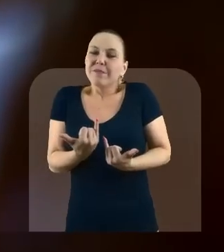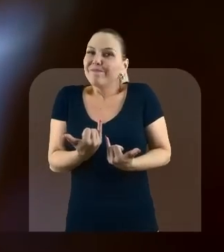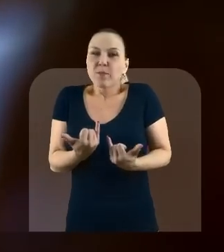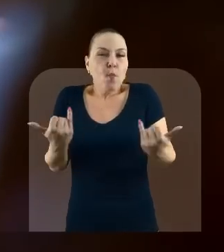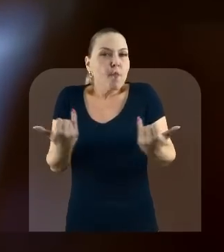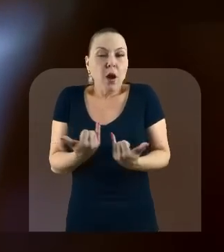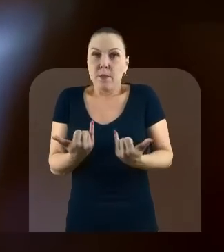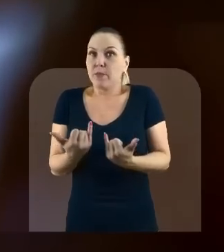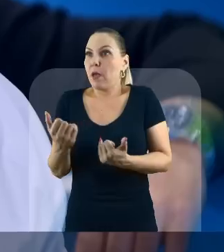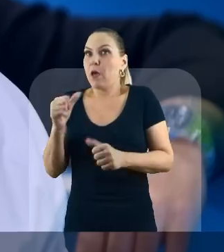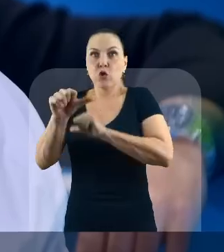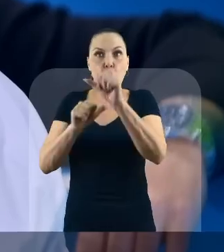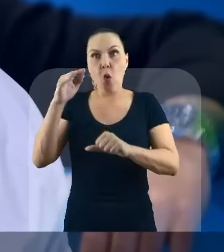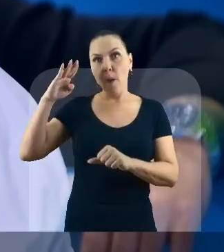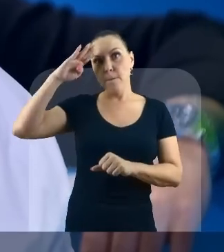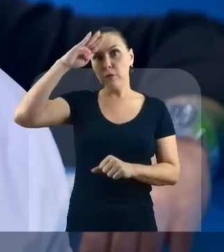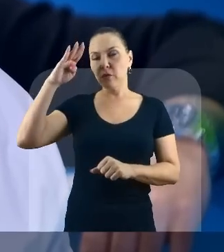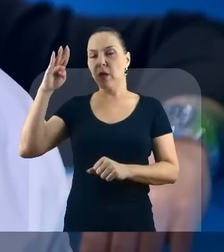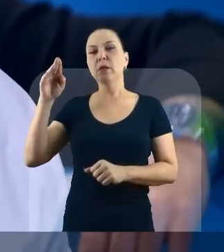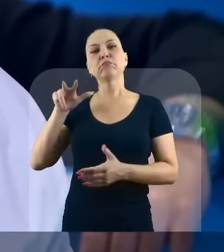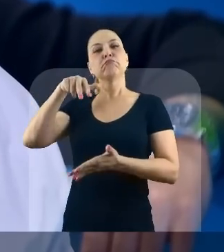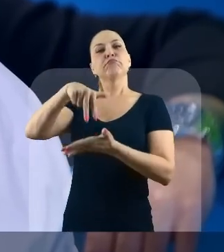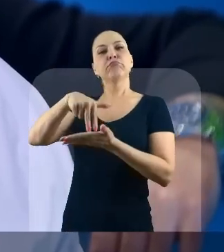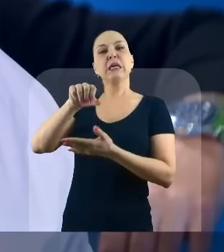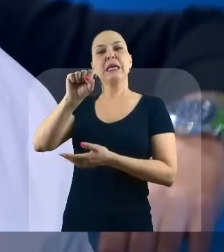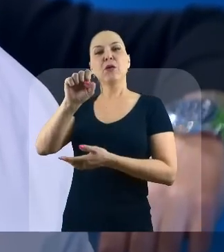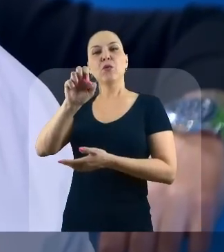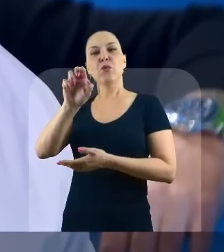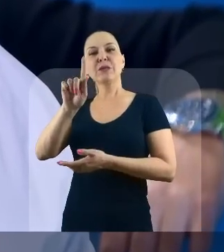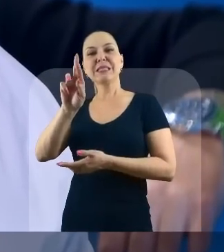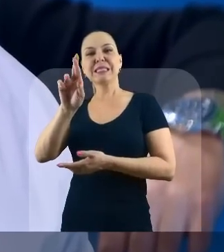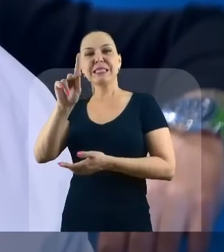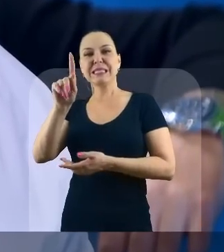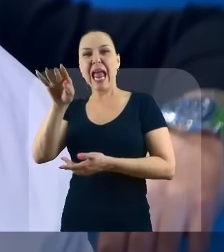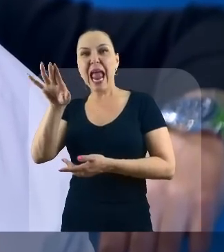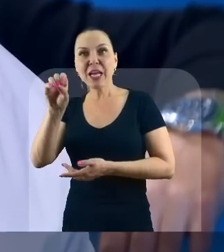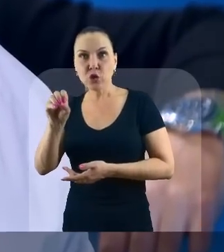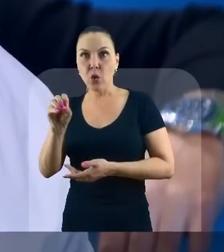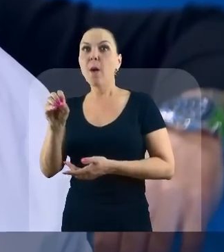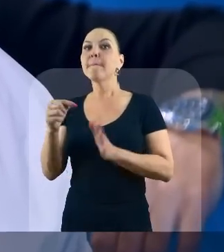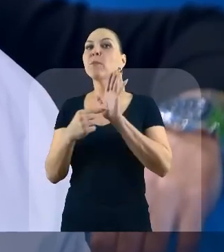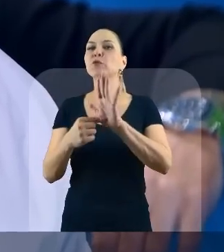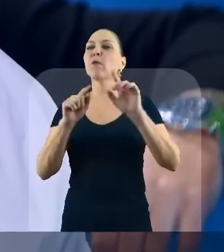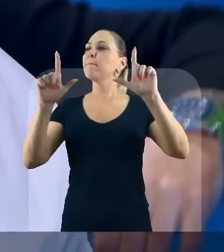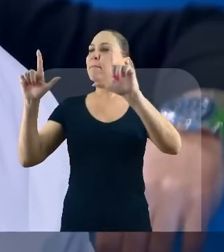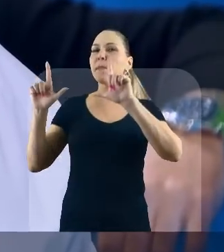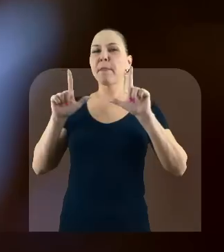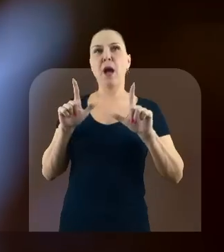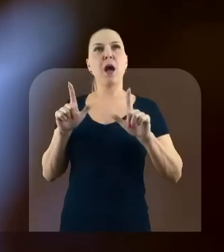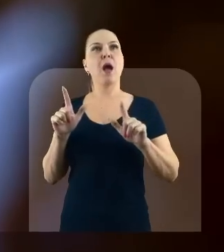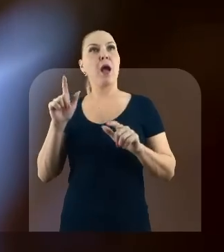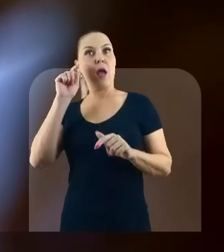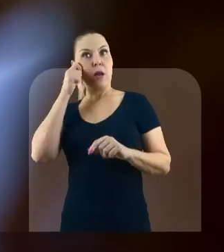Bolsonaro entrou e colocou o Sérgio Camargo lá para ficar na presidência, ele nos levou para conhecer como é que era antes. E os quadros que tinham lá, que negros eram médicos,